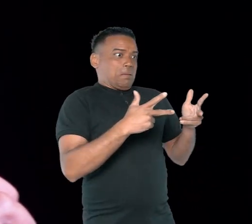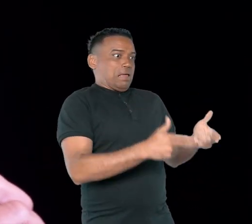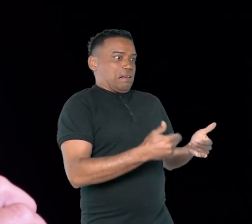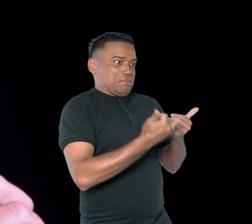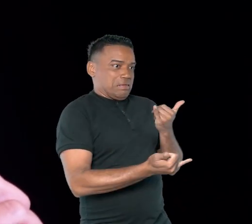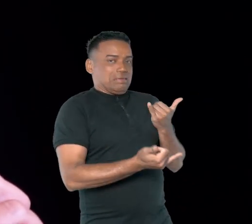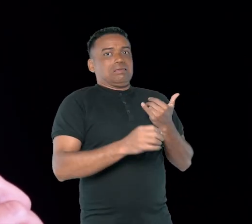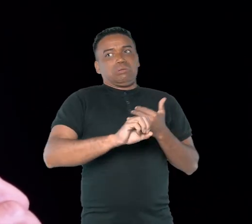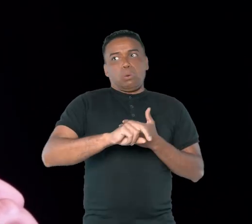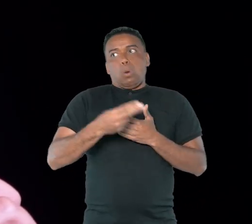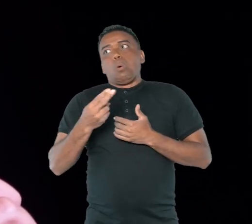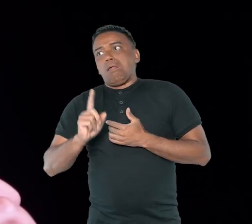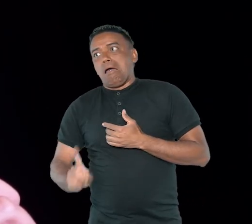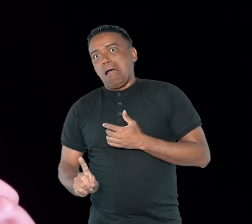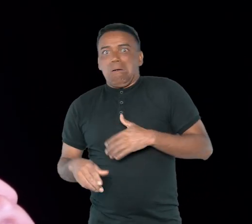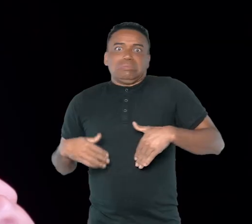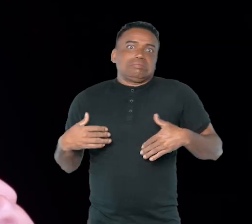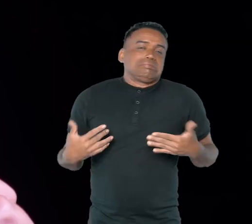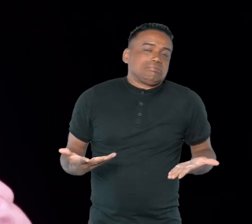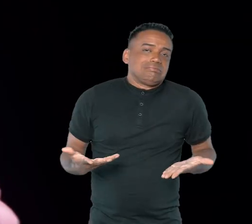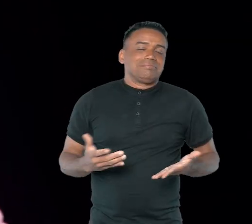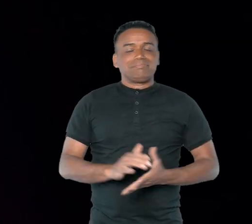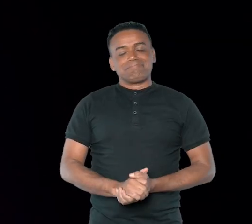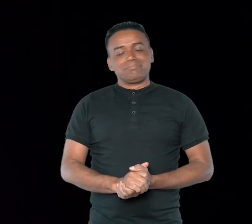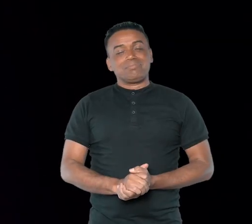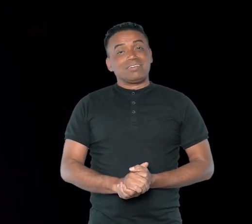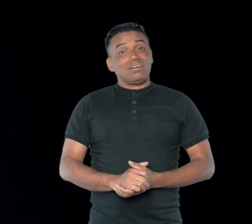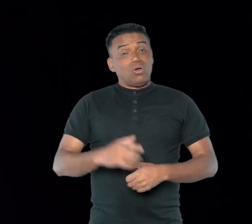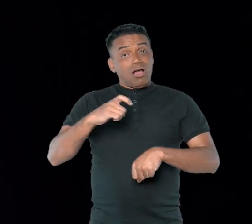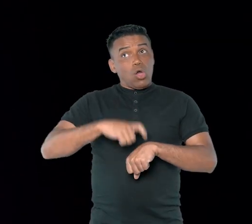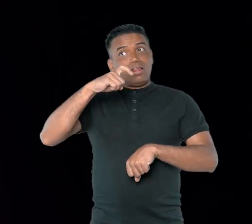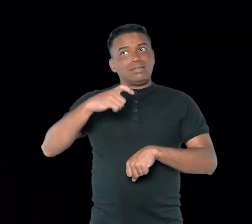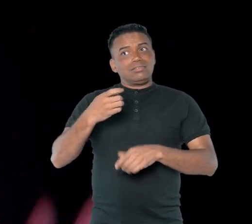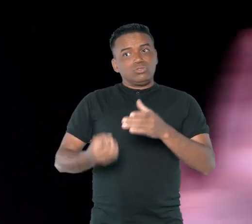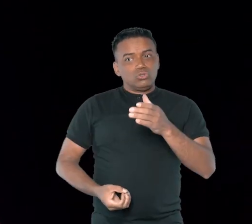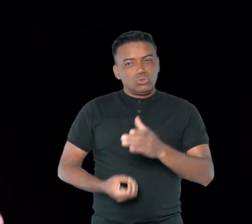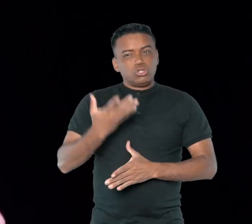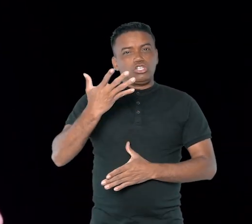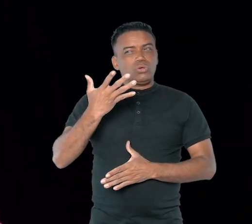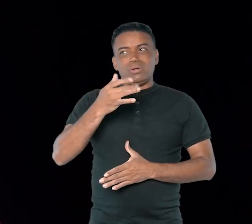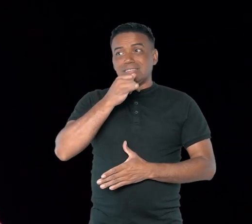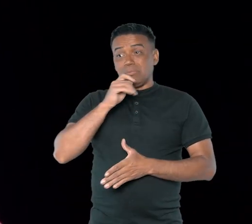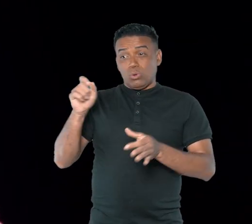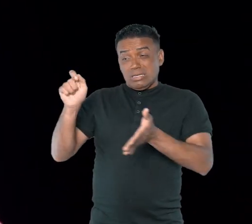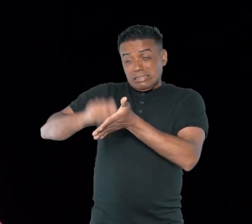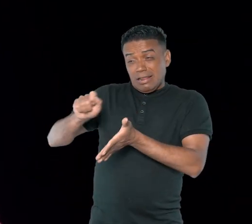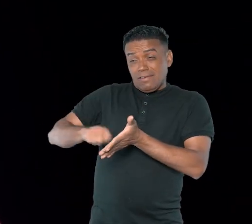né? E quando surgiu quando eu completei o